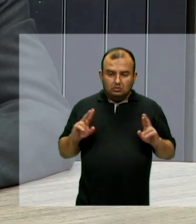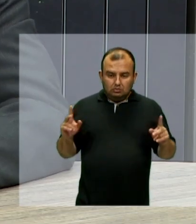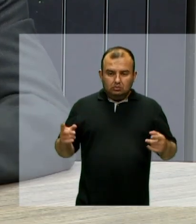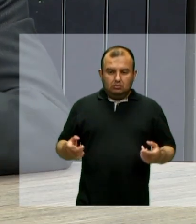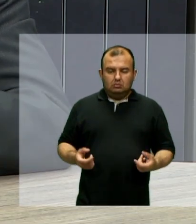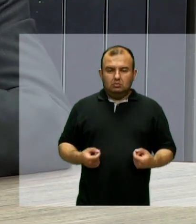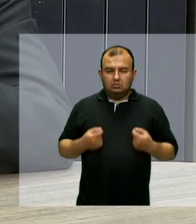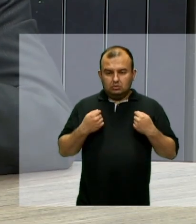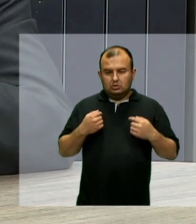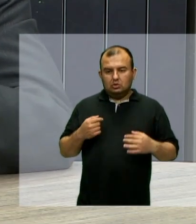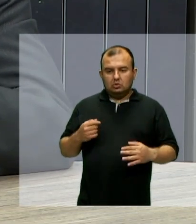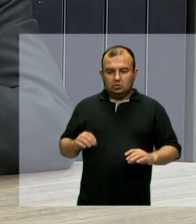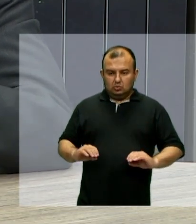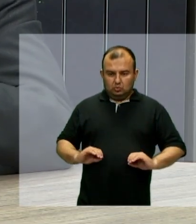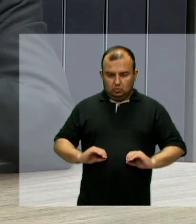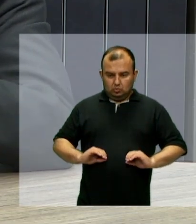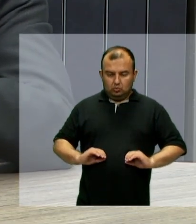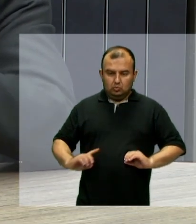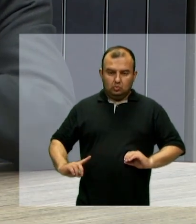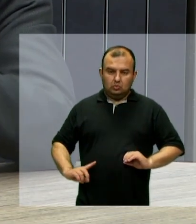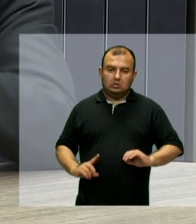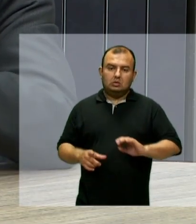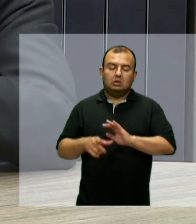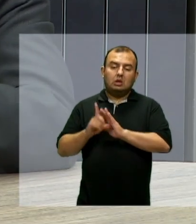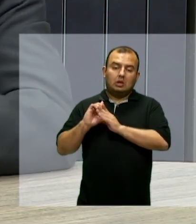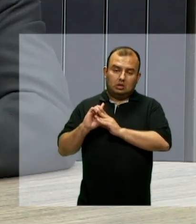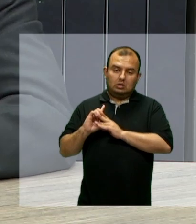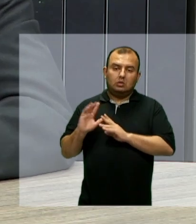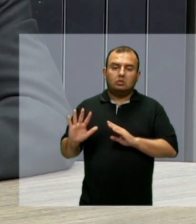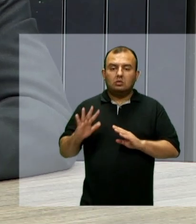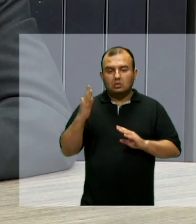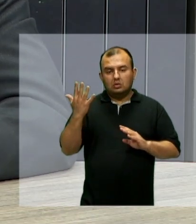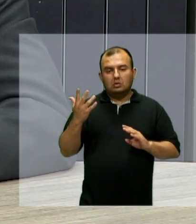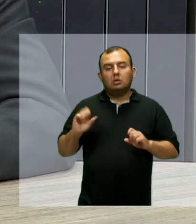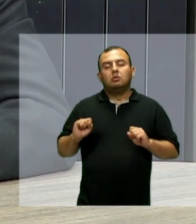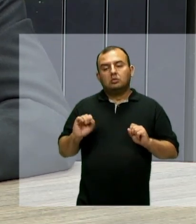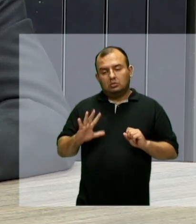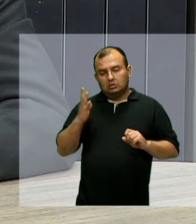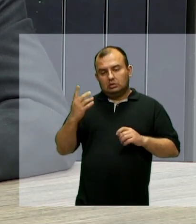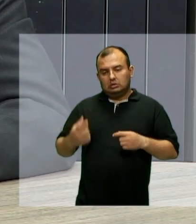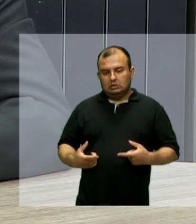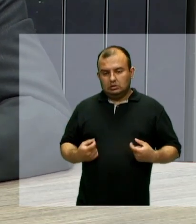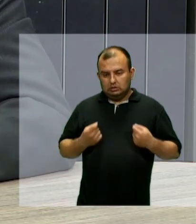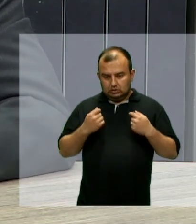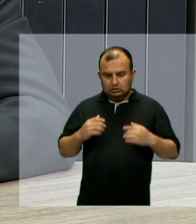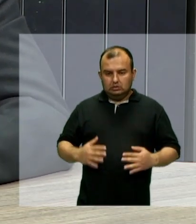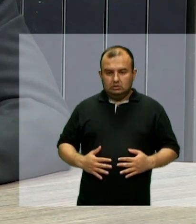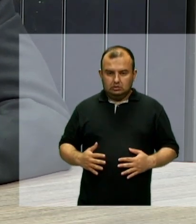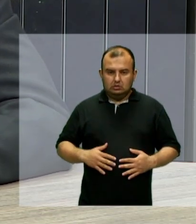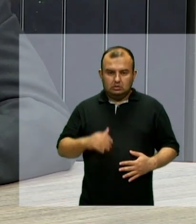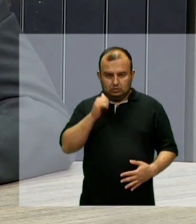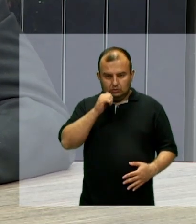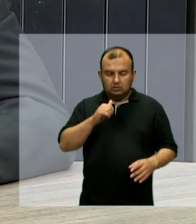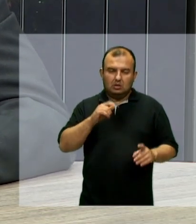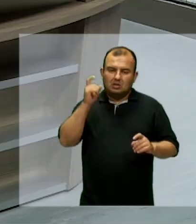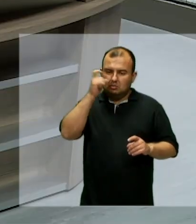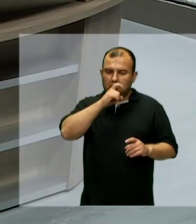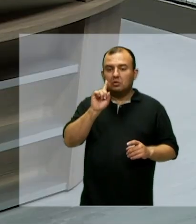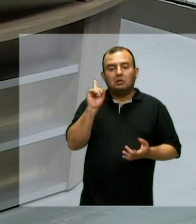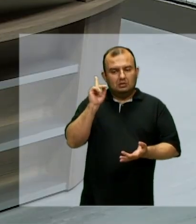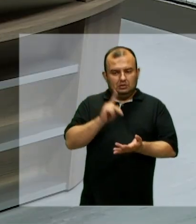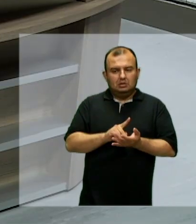né? Se tem mais filhos precocemente, teoricamente aumenta o risco de câncer de colo. Mas isso, na realidade, não é mito, não, é